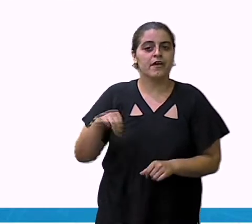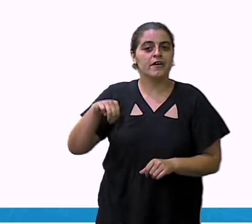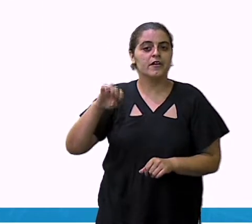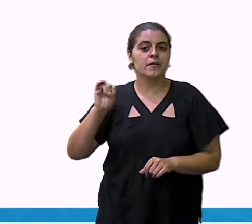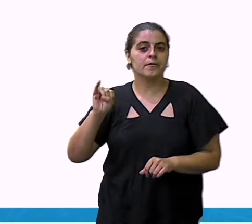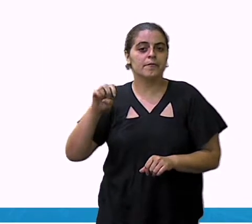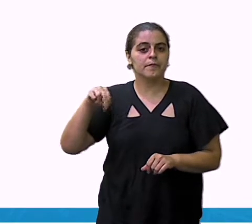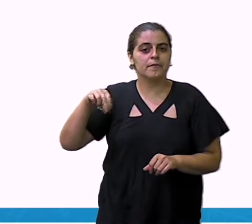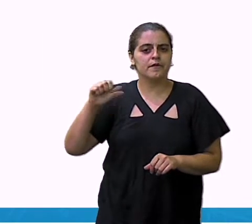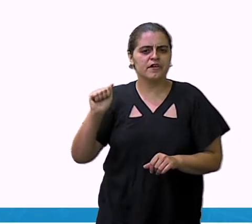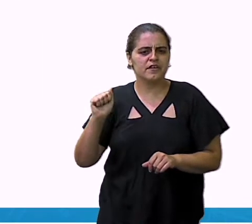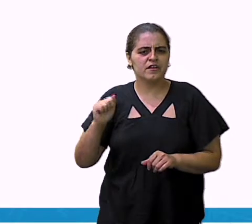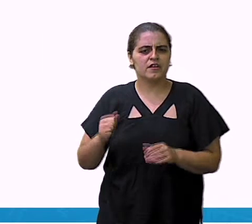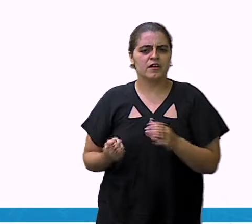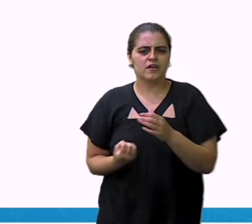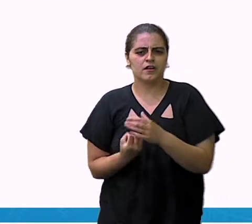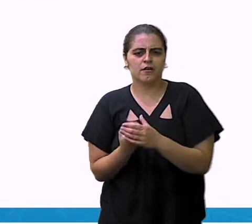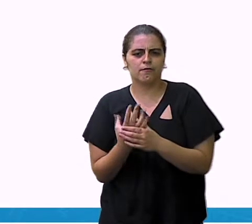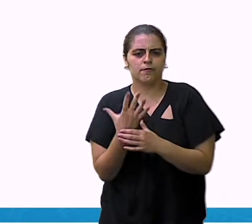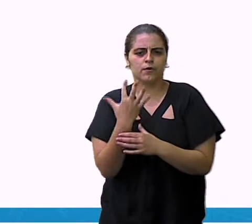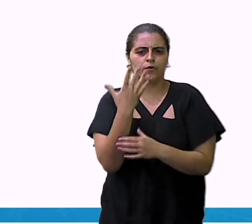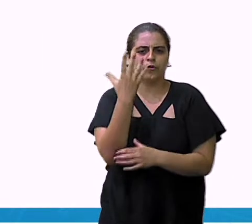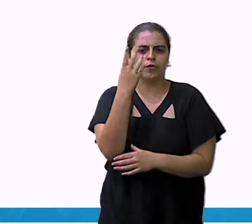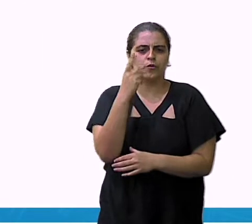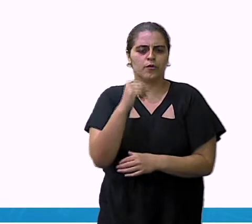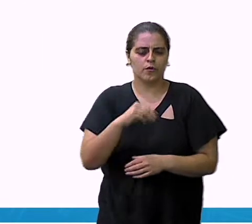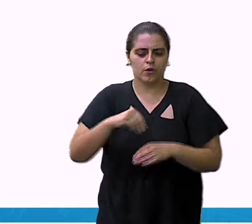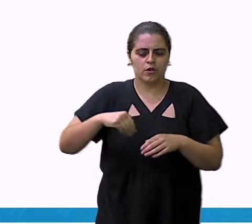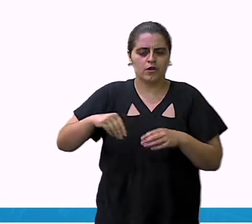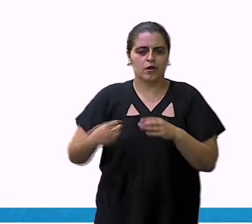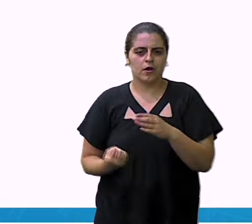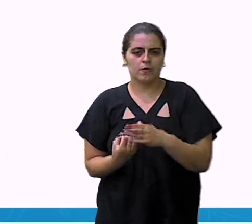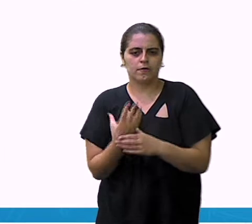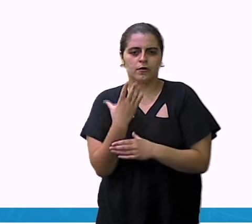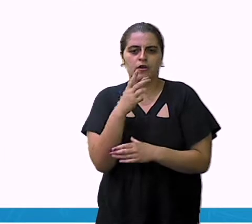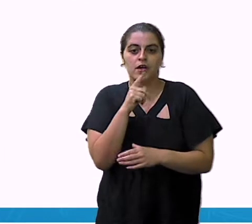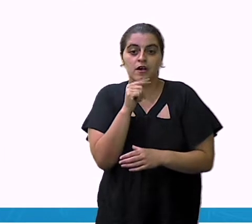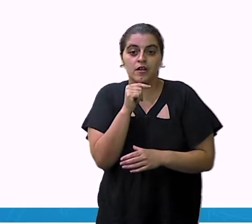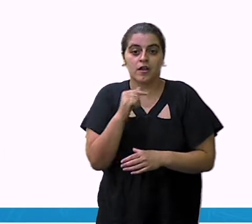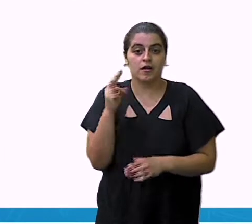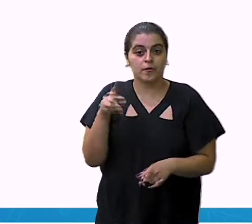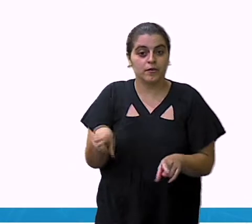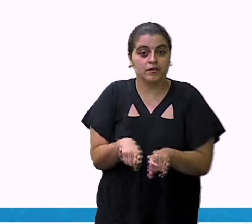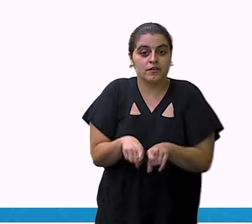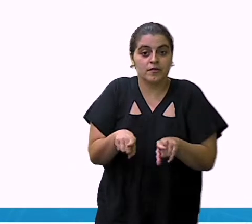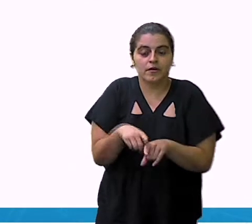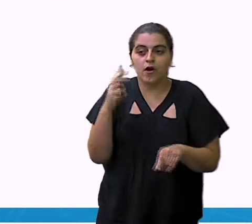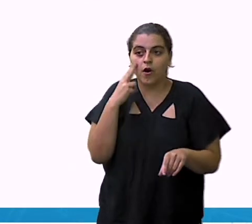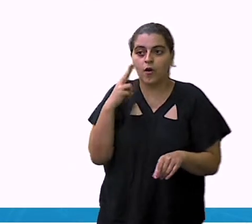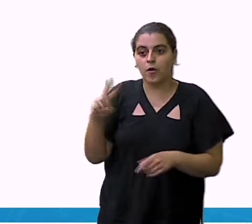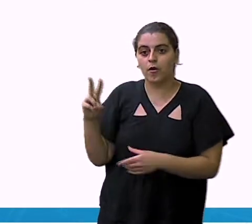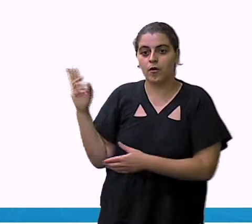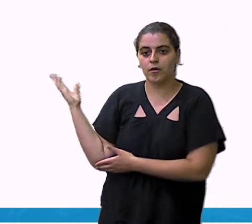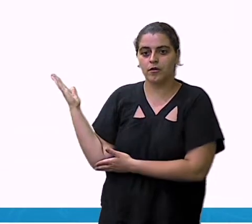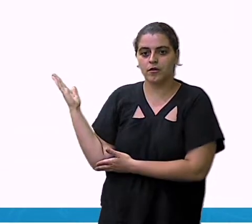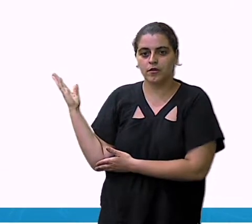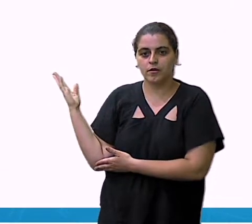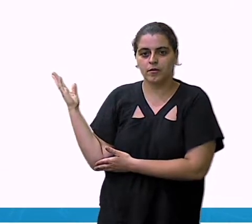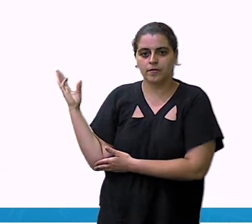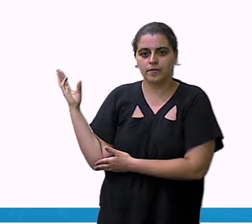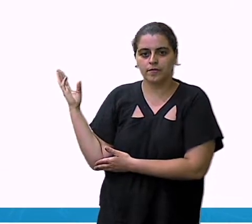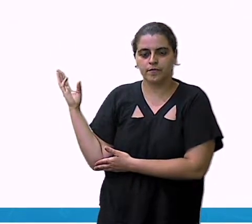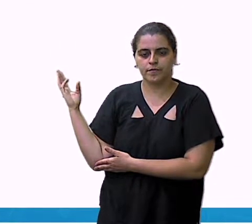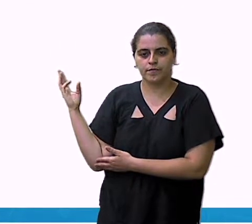mina, A água, ela flui da terra, então existe ali uma mina. Essa aqui nós chamamos